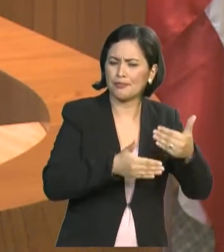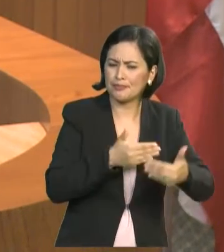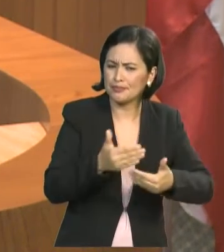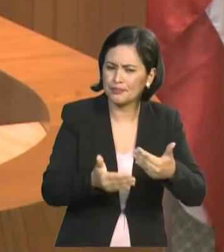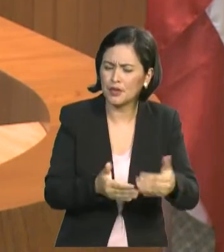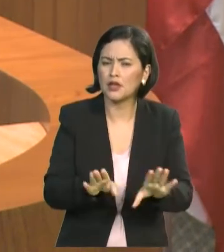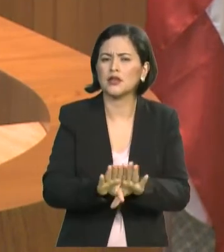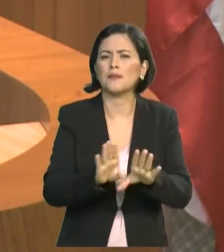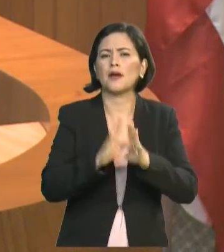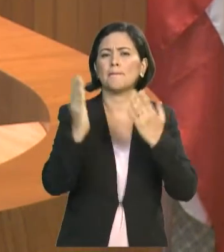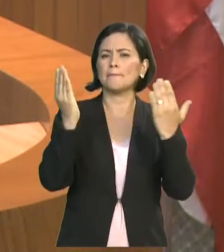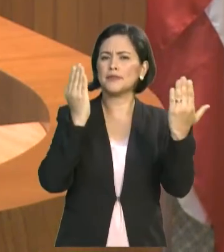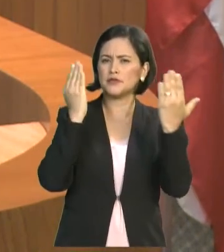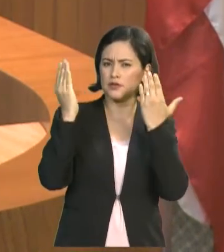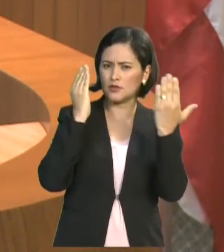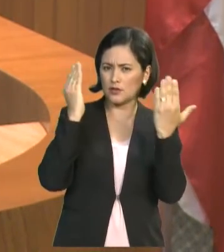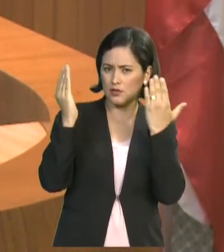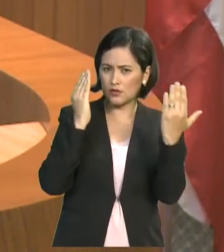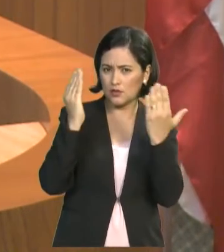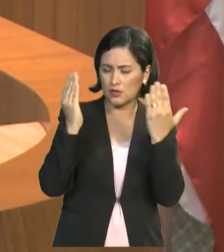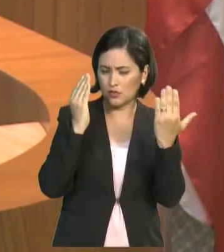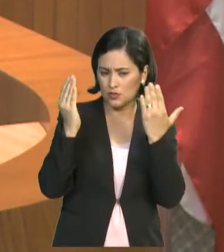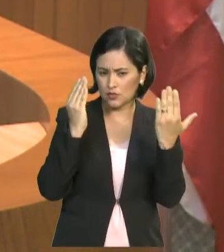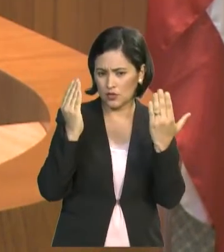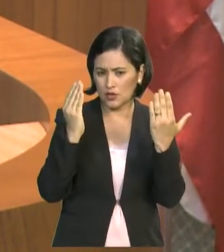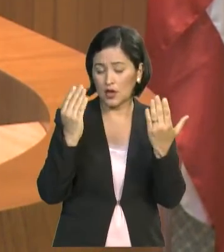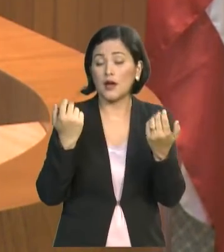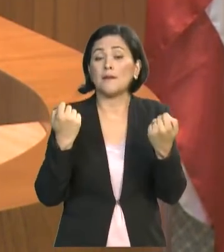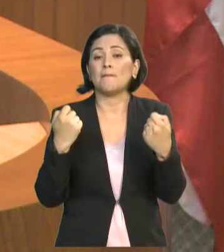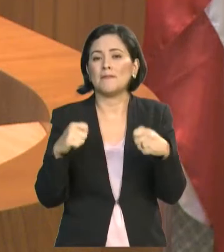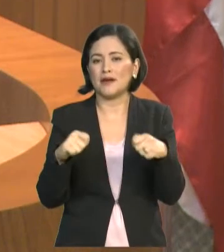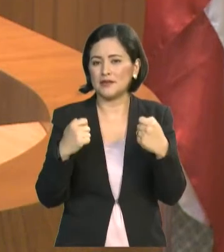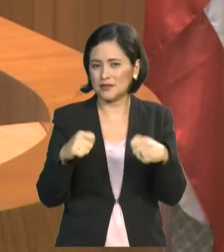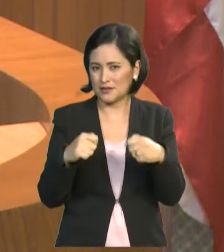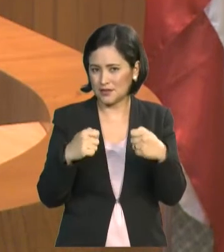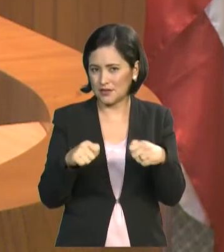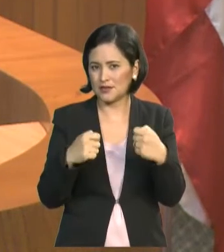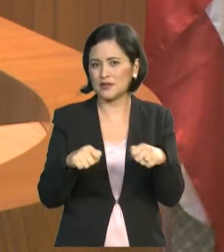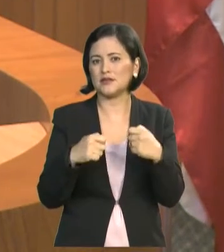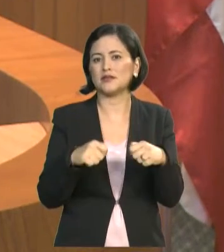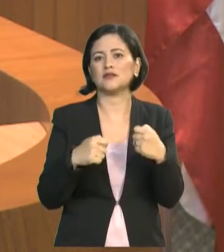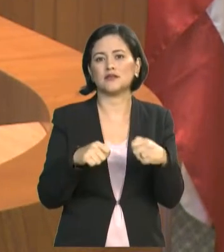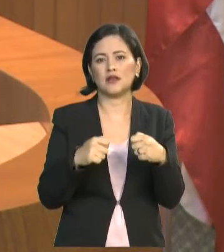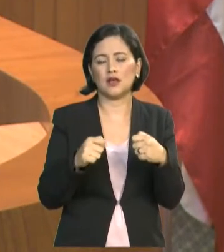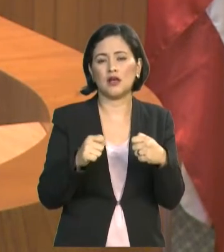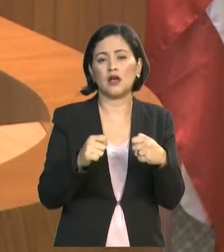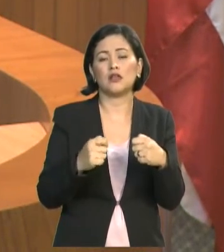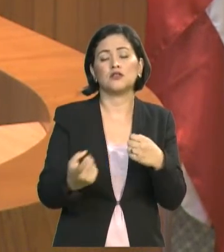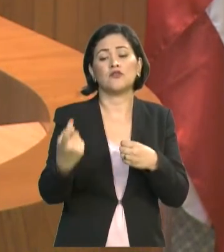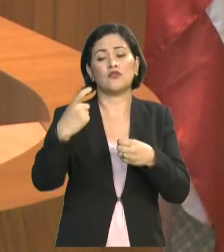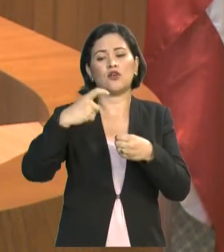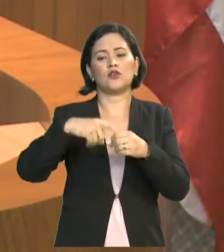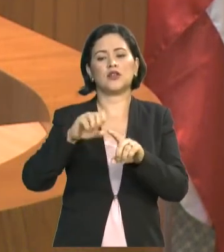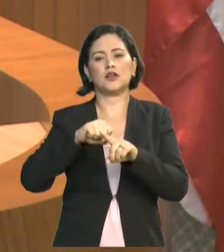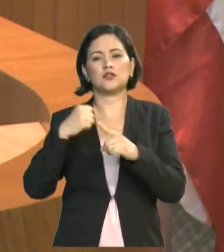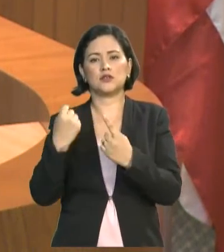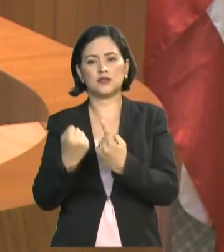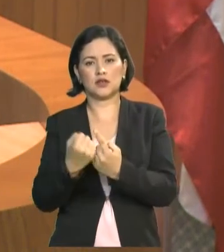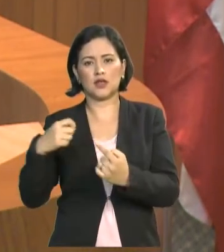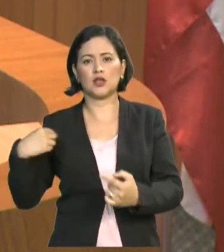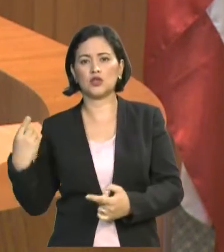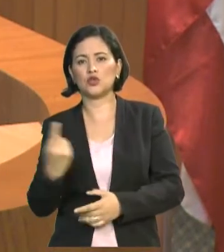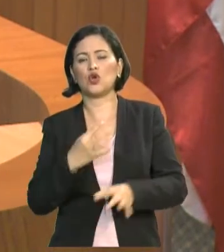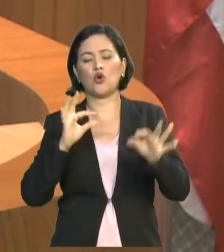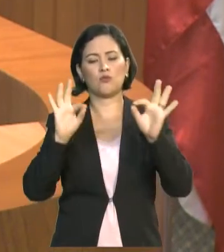um processo psicológico mesmo, e é preciso que depois que elas pagarem por seus crimes, nós, como sociedade, possamos estar preparados